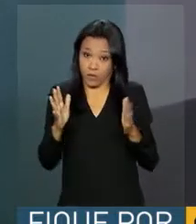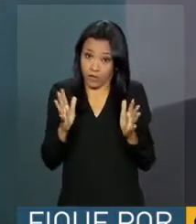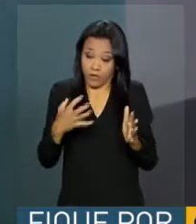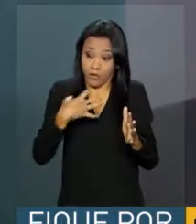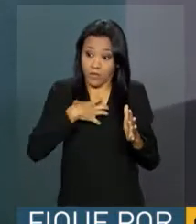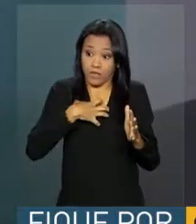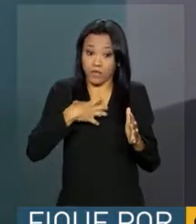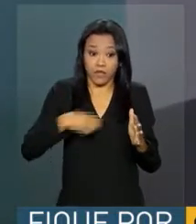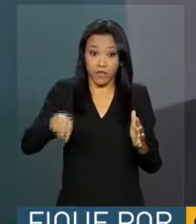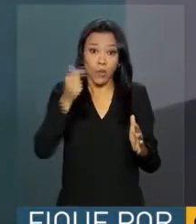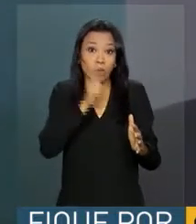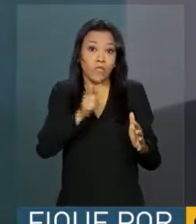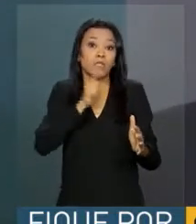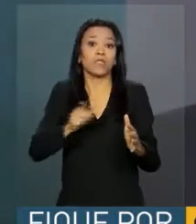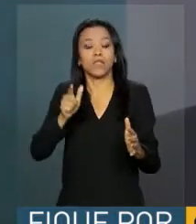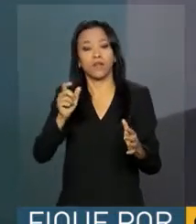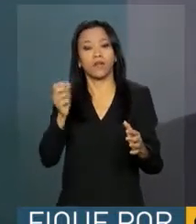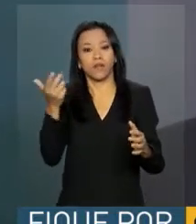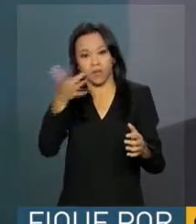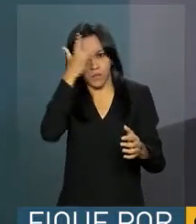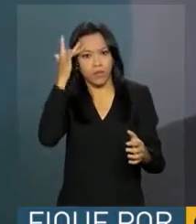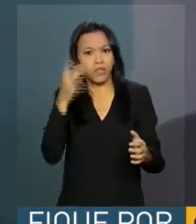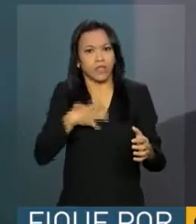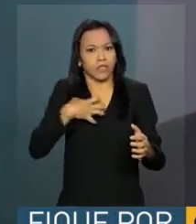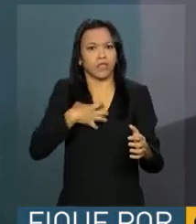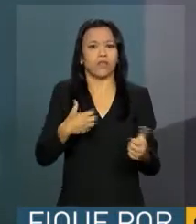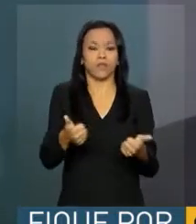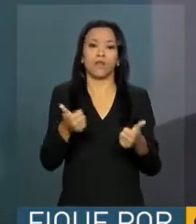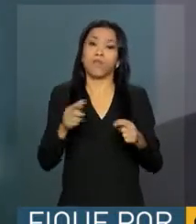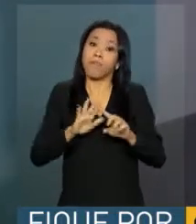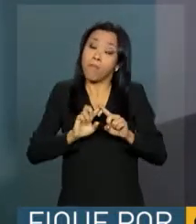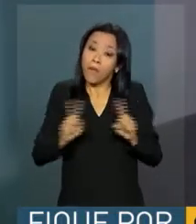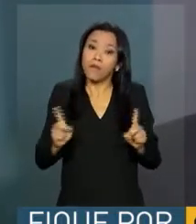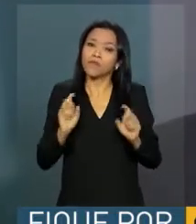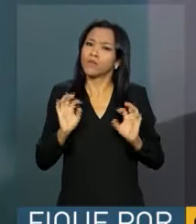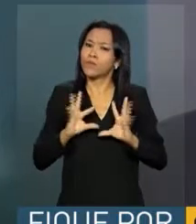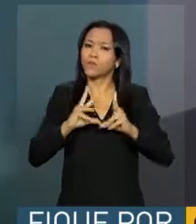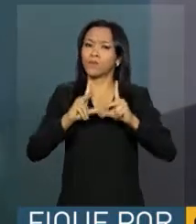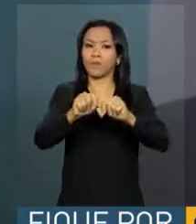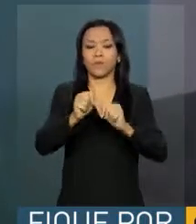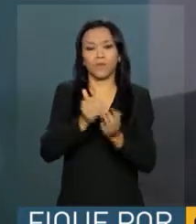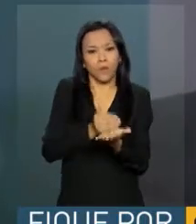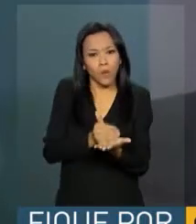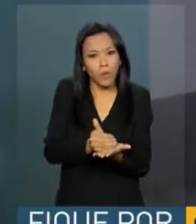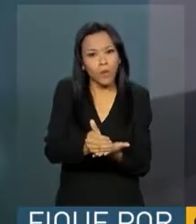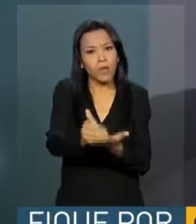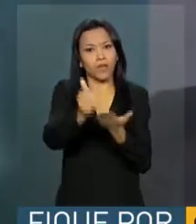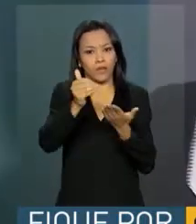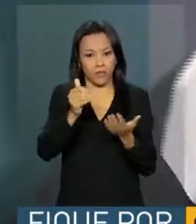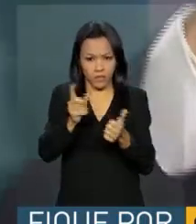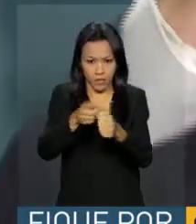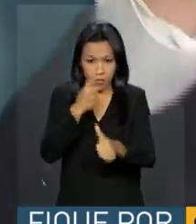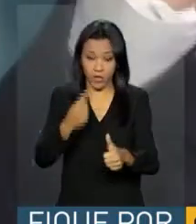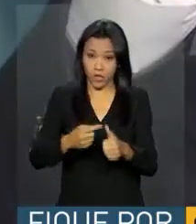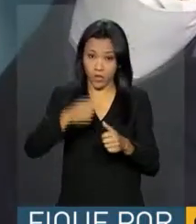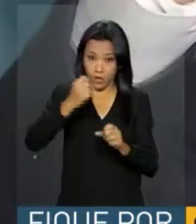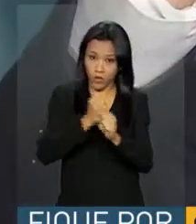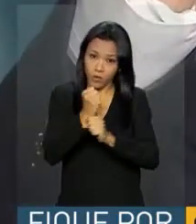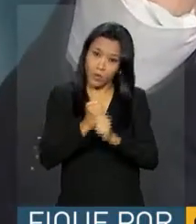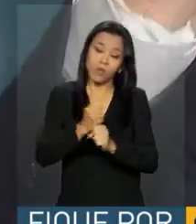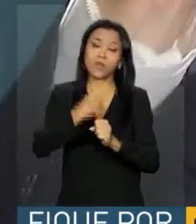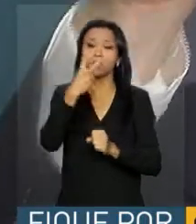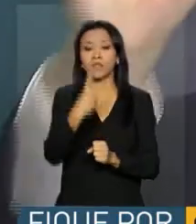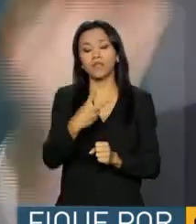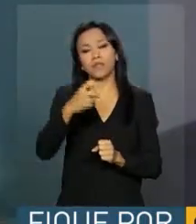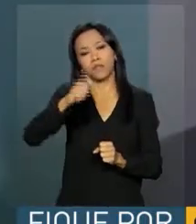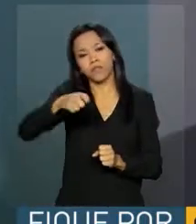efeito nas vidas das pessoas. Mas tudo começa exatamente na queda. Quer dizer, nós tivemos 2 anos e meio com o desemprego